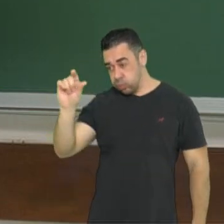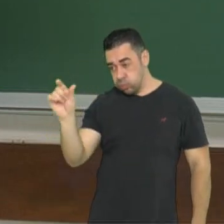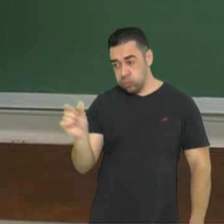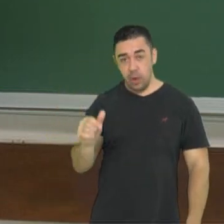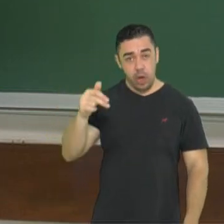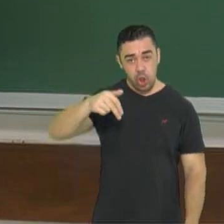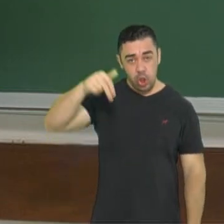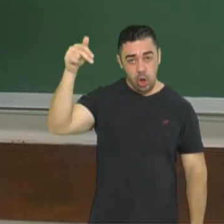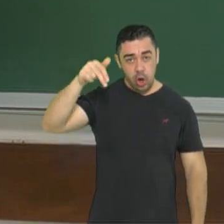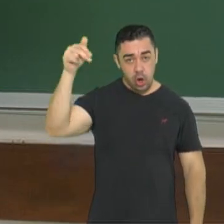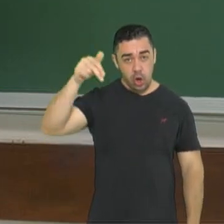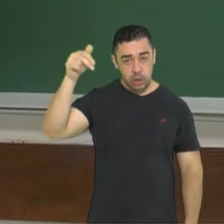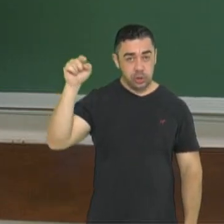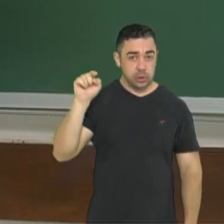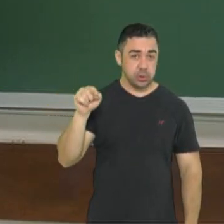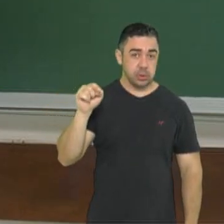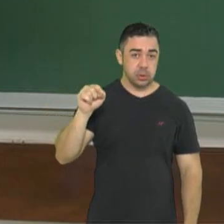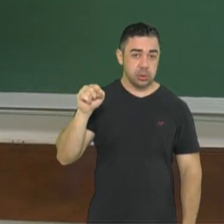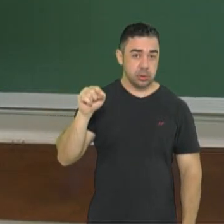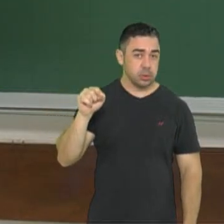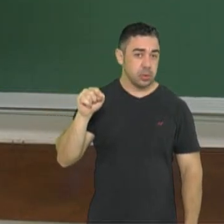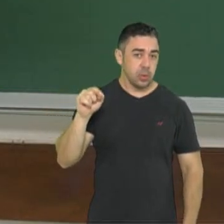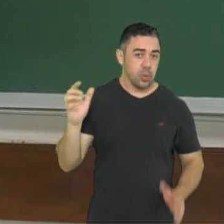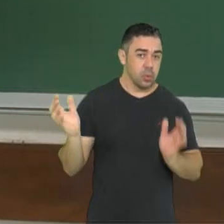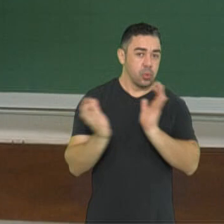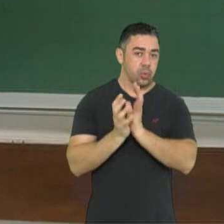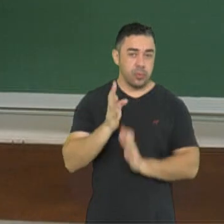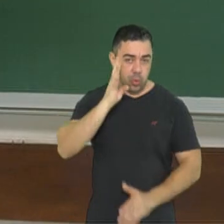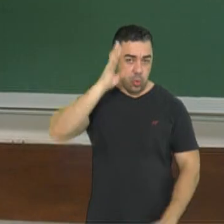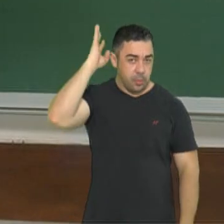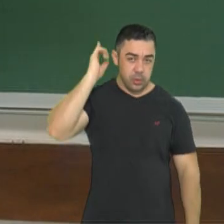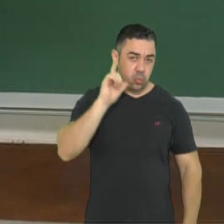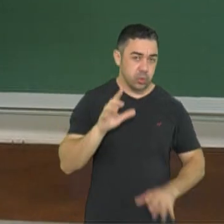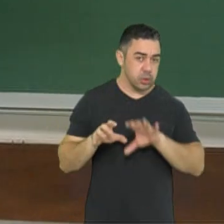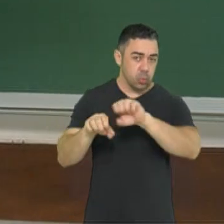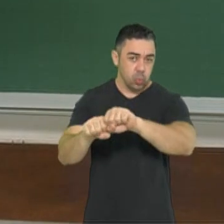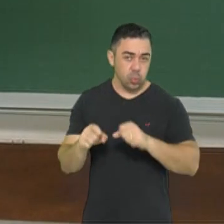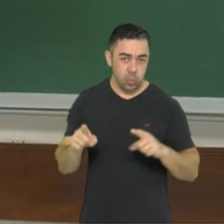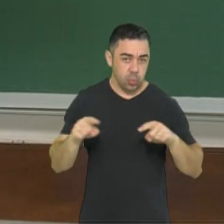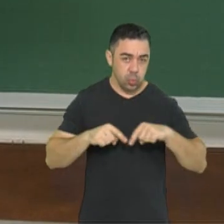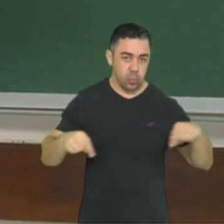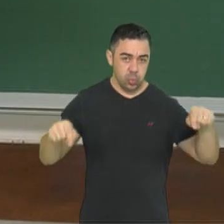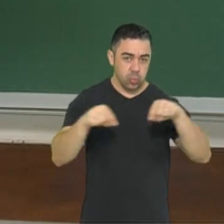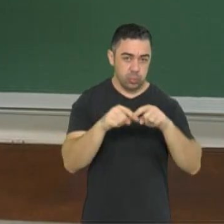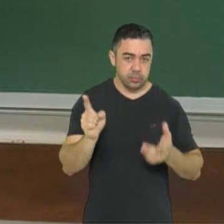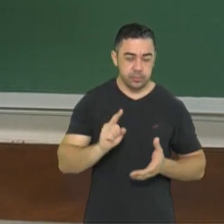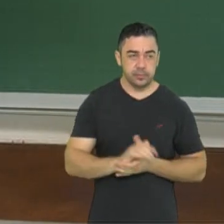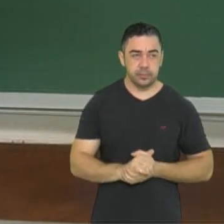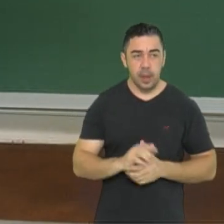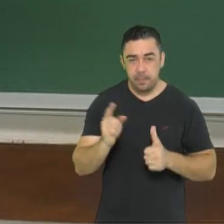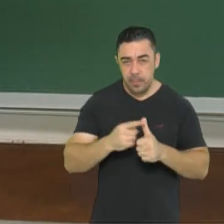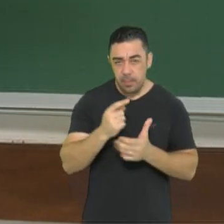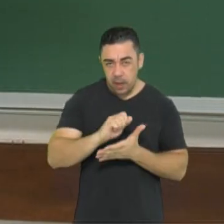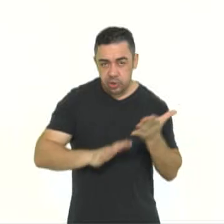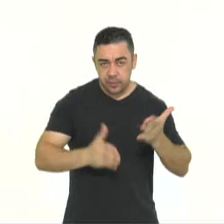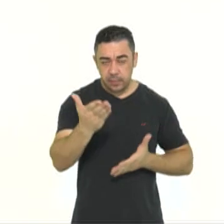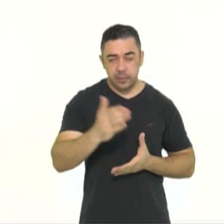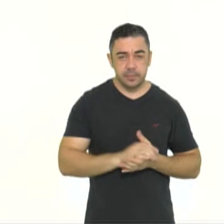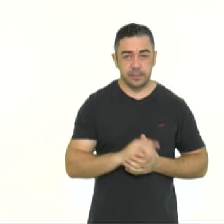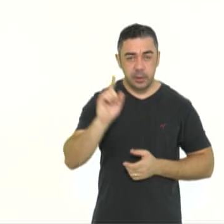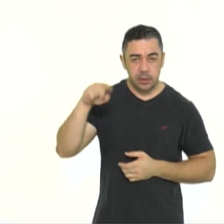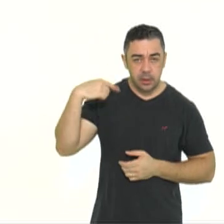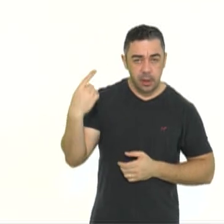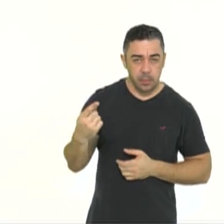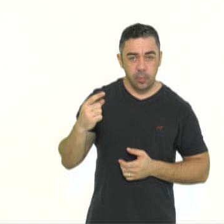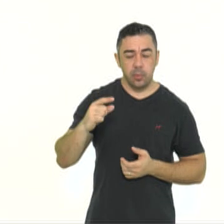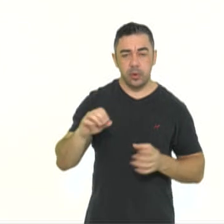norte europeia, nem os romanos conseguiram chegar. Olha que interessante. Agora, a primeira atividade com vocês. Após a